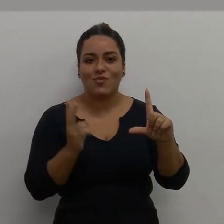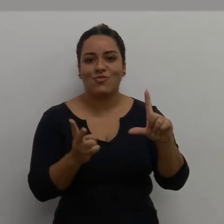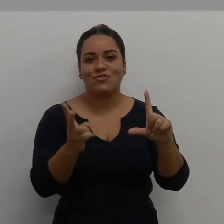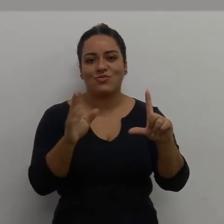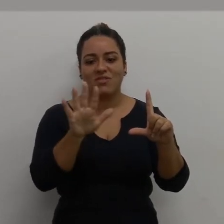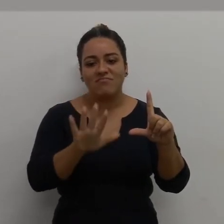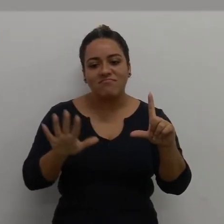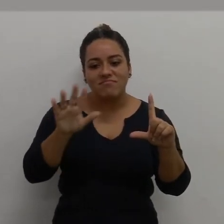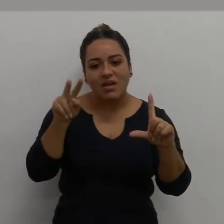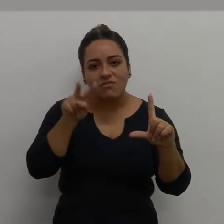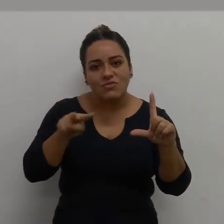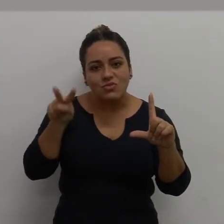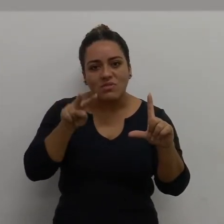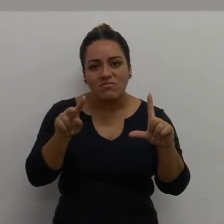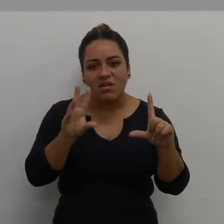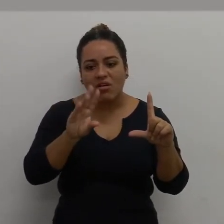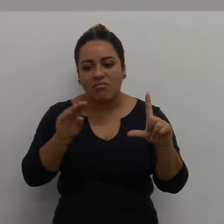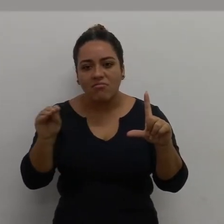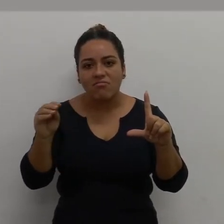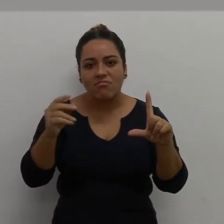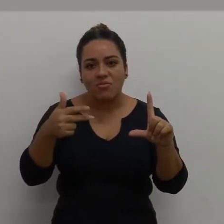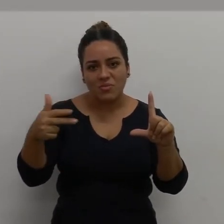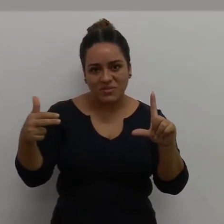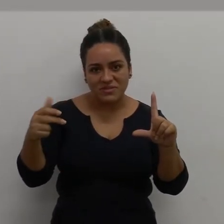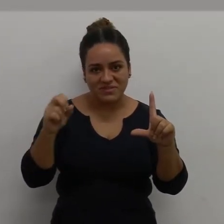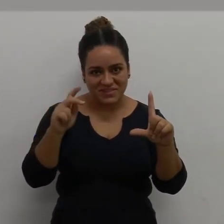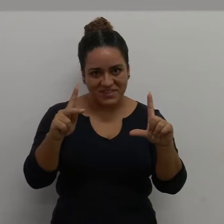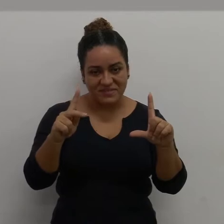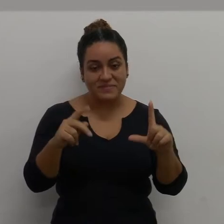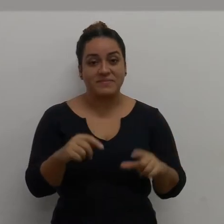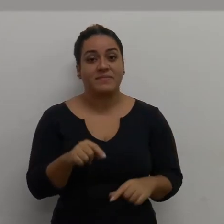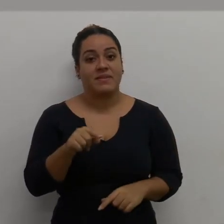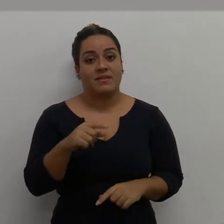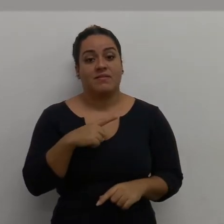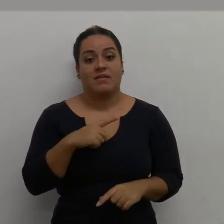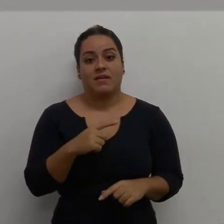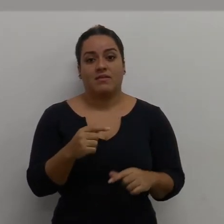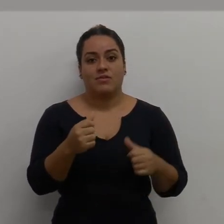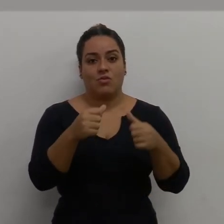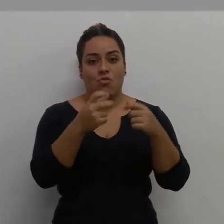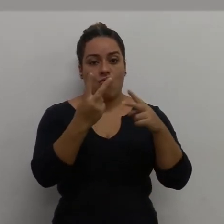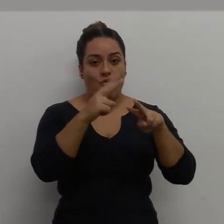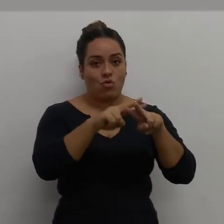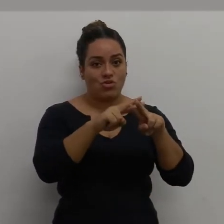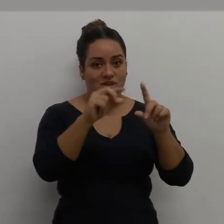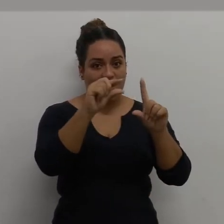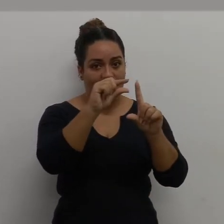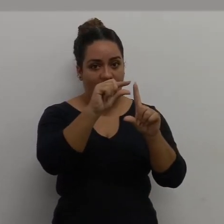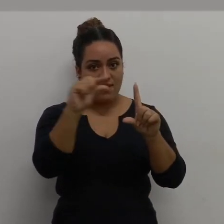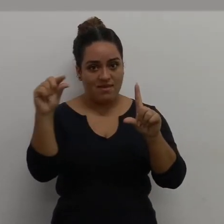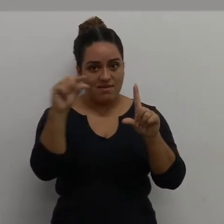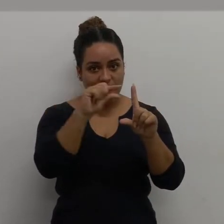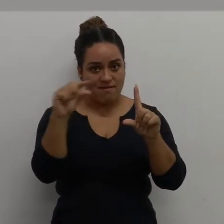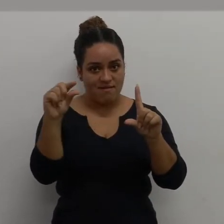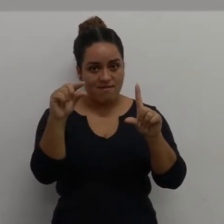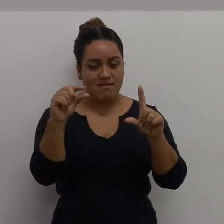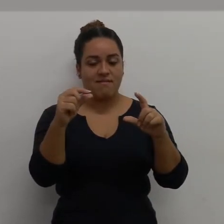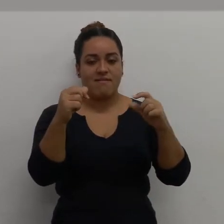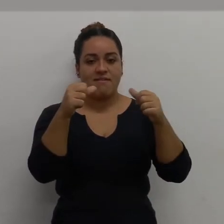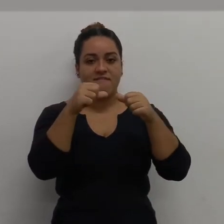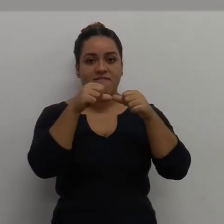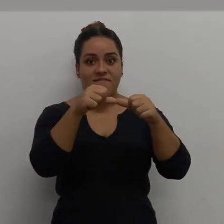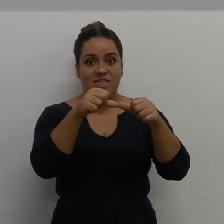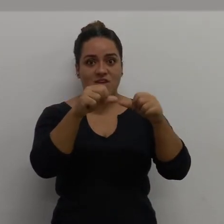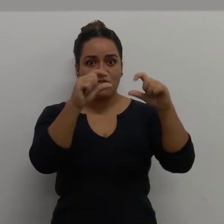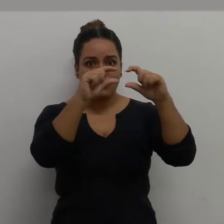dessa posição da célula B2. Ok? Então, congelar linhas, eu congelo, eu prendo,